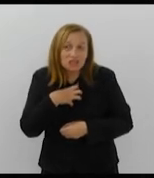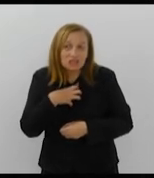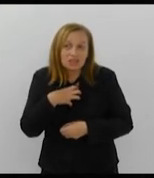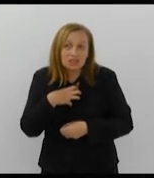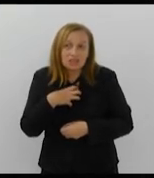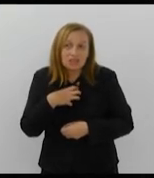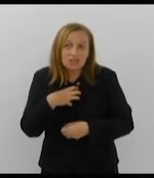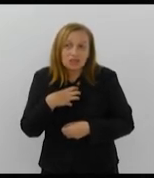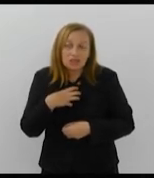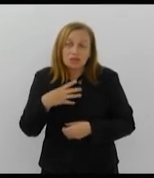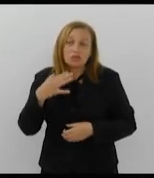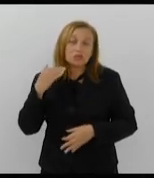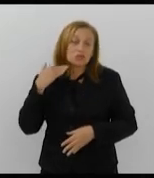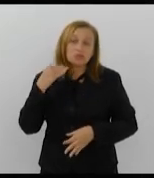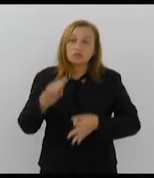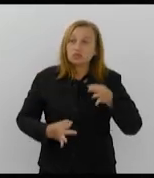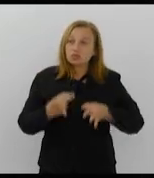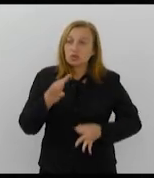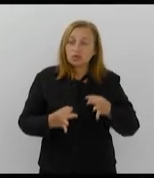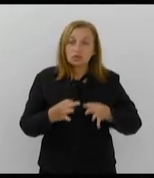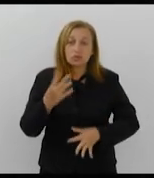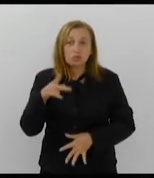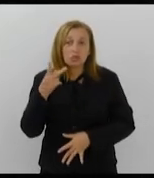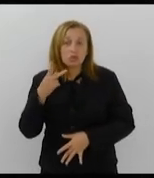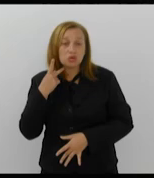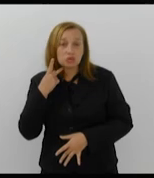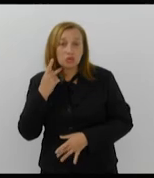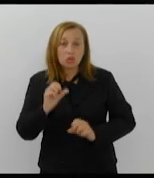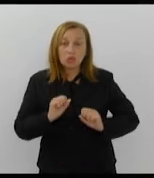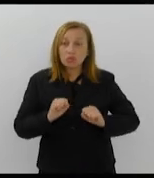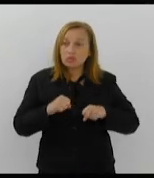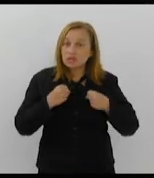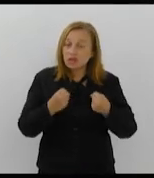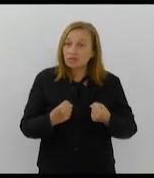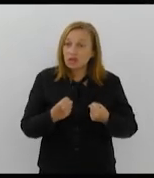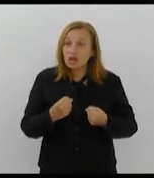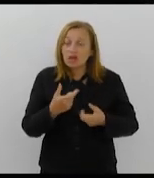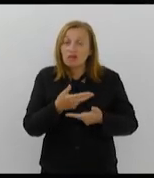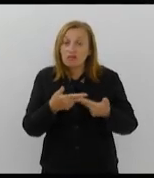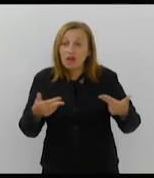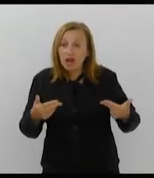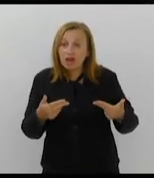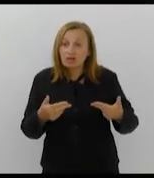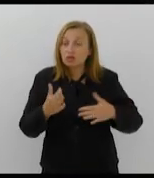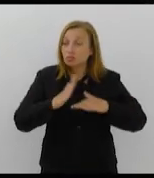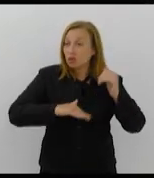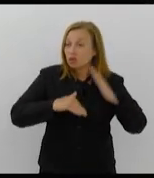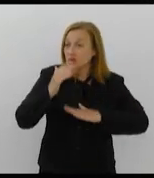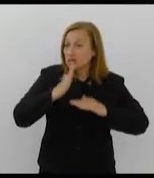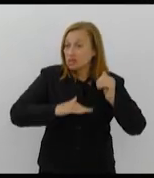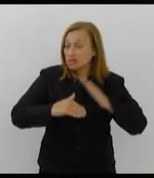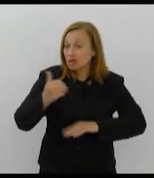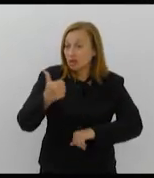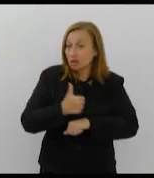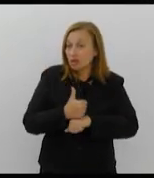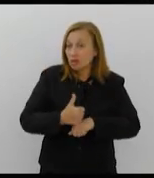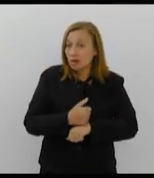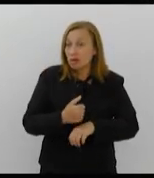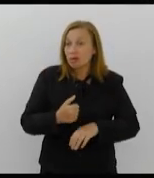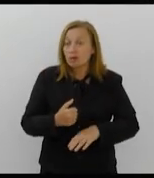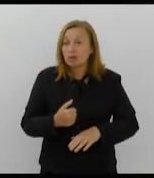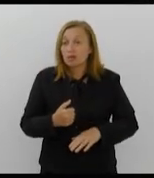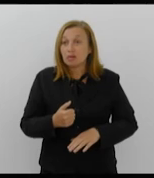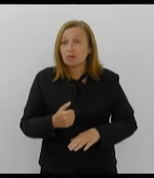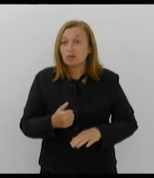um promotor, ver um defensor, ver que existiam outras funções além do tráfico,